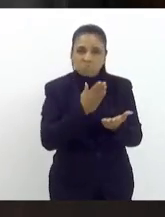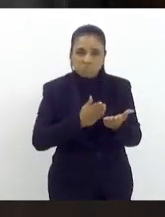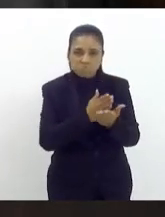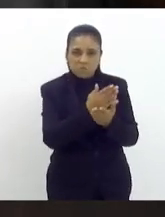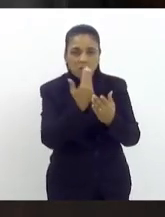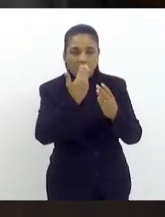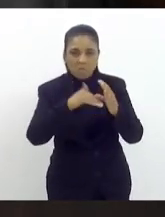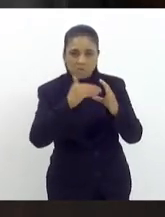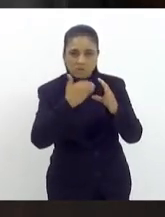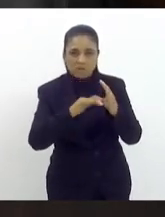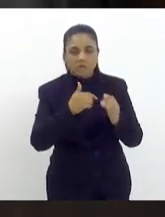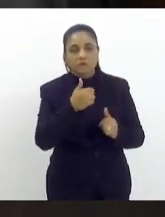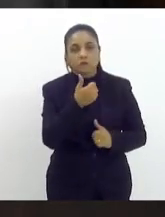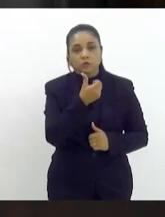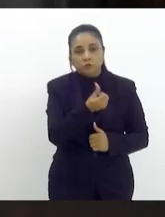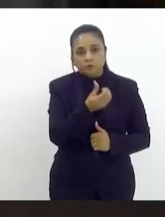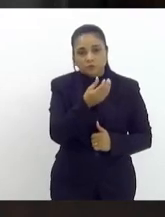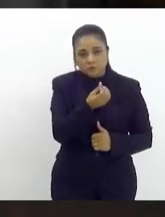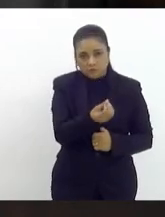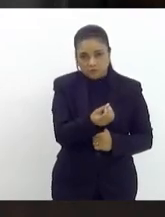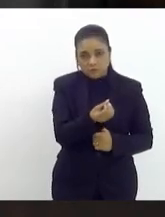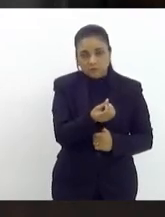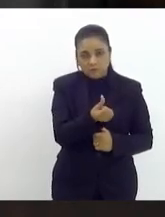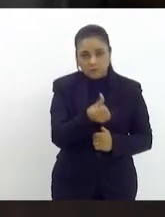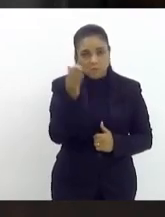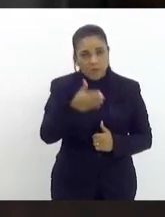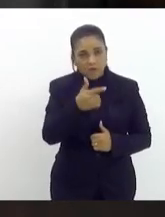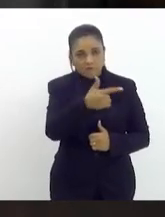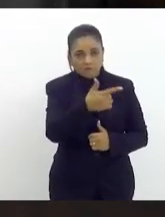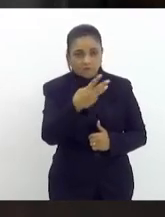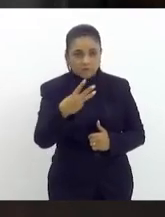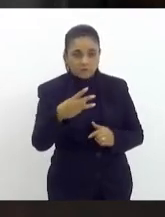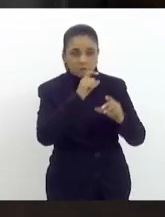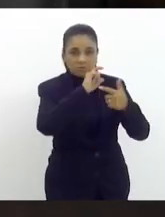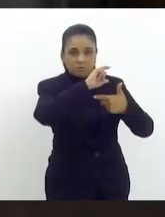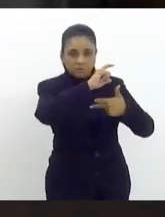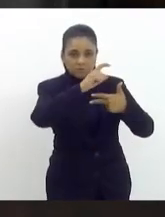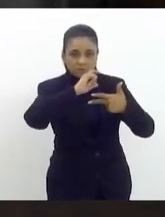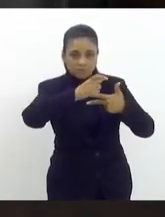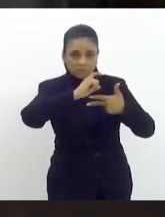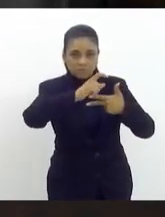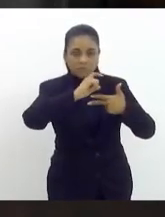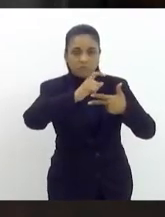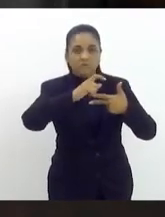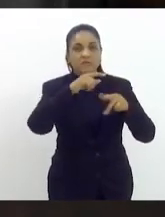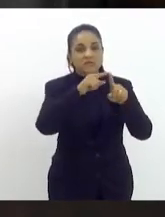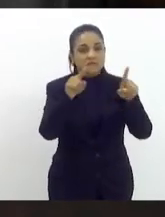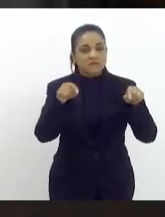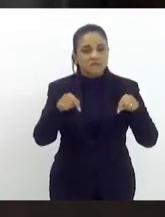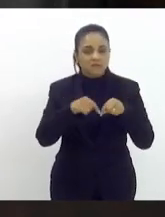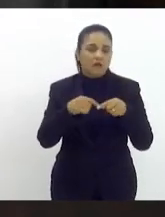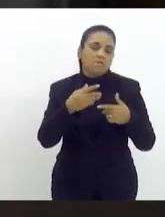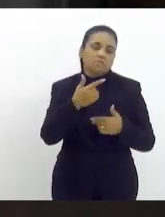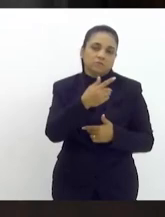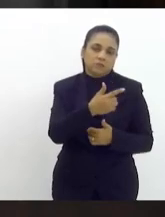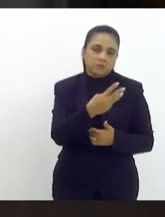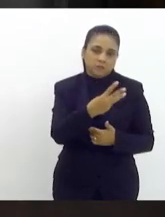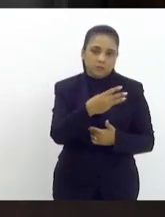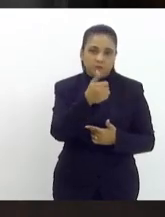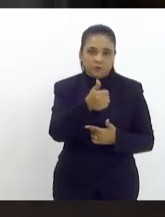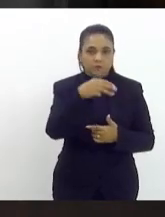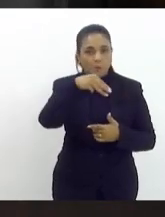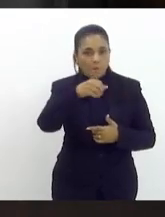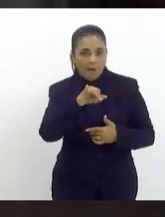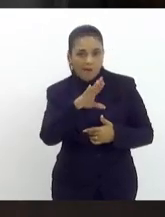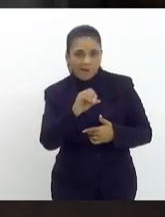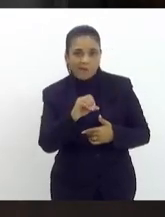mensagem número 6 de 2023 do Poder Executivo. Sala das Comissões, 31 de maio de 2023, deputado